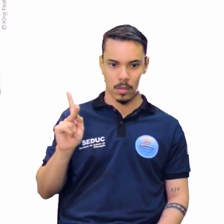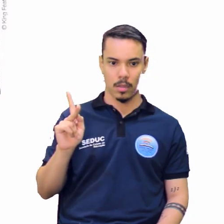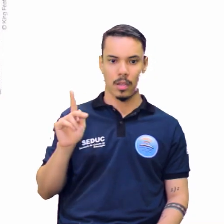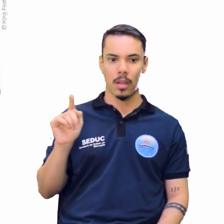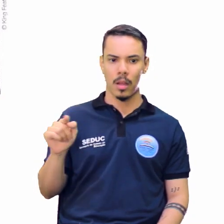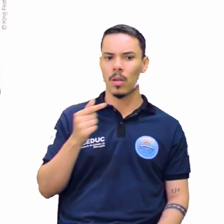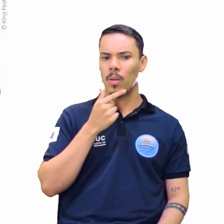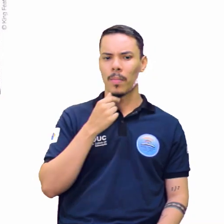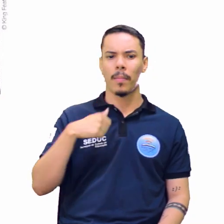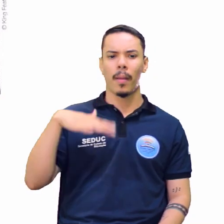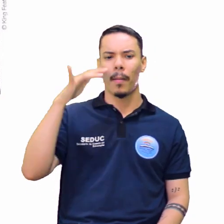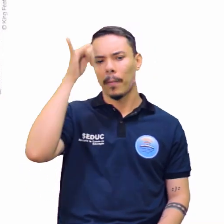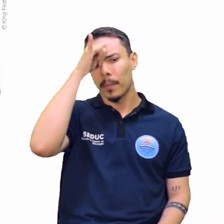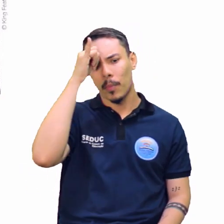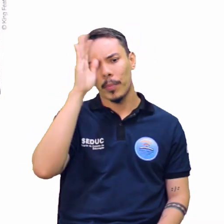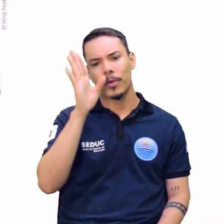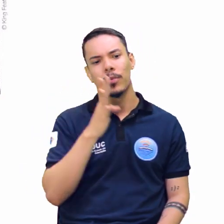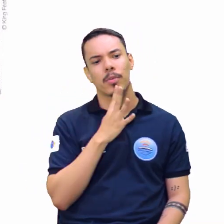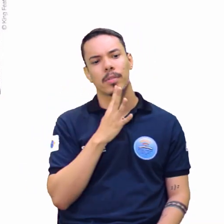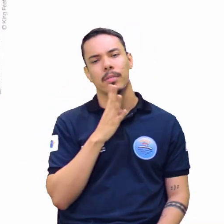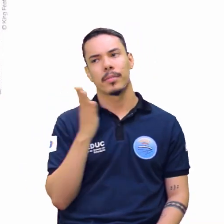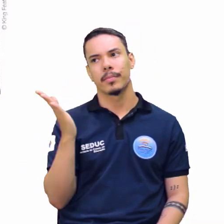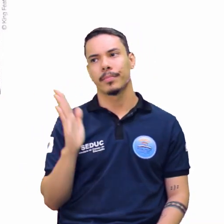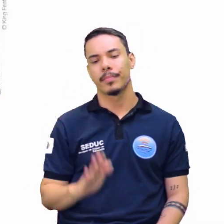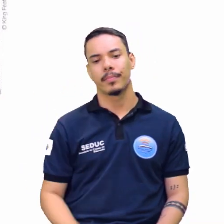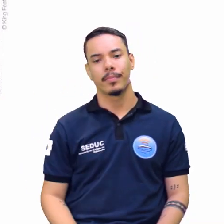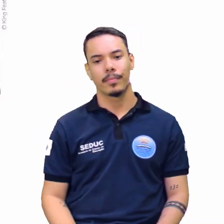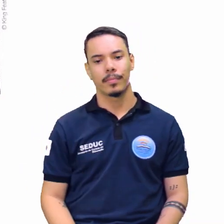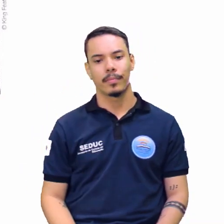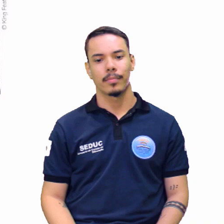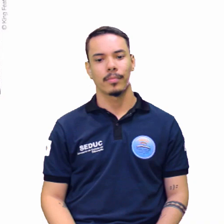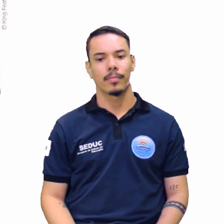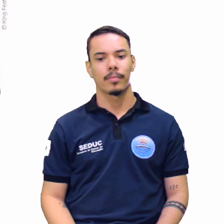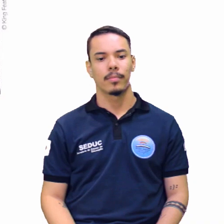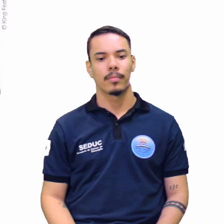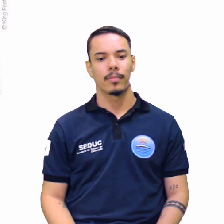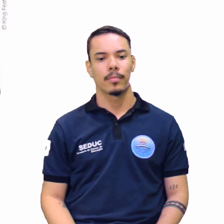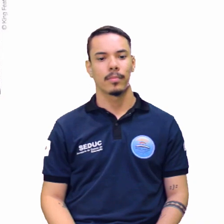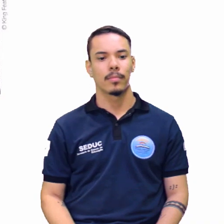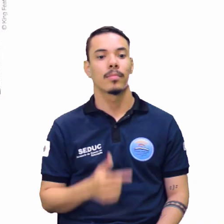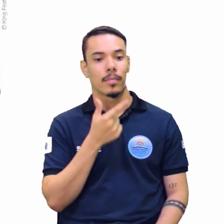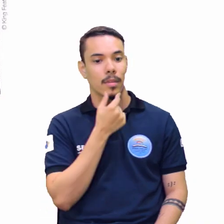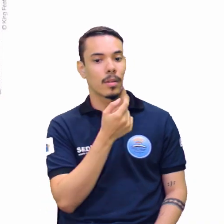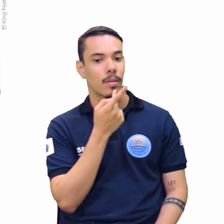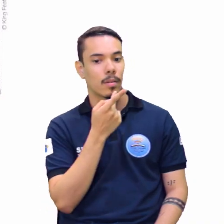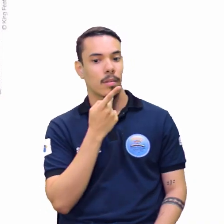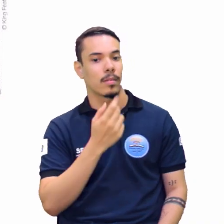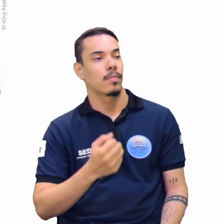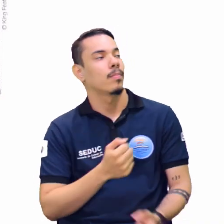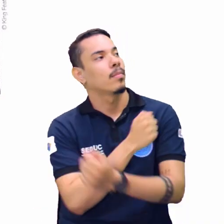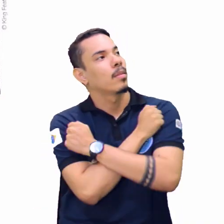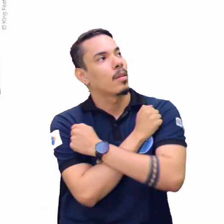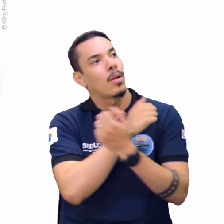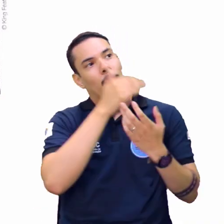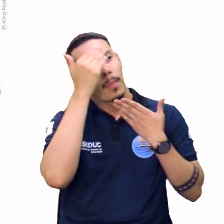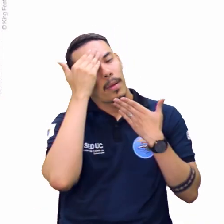é o sujeito mais bobo que eu já conheci aí ó é de abraço